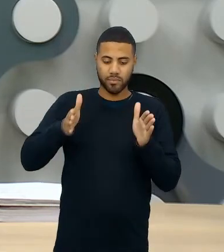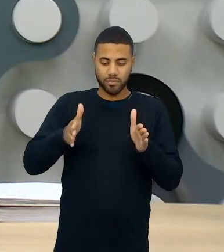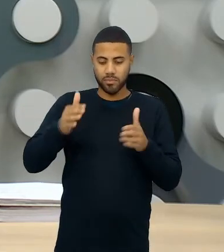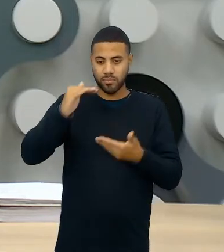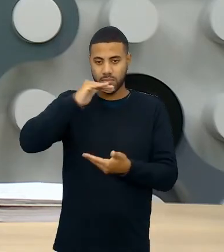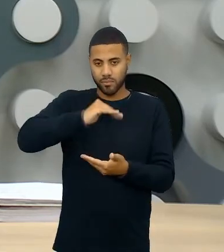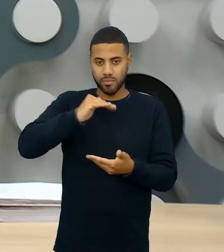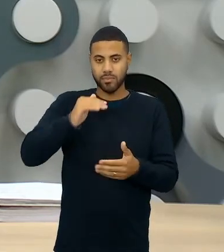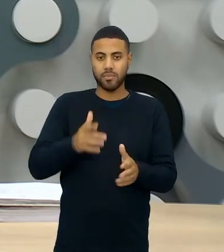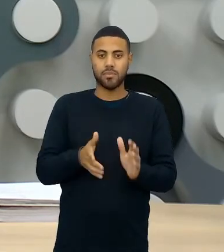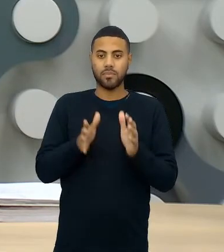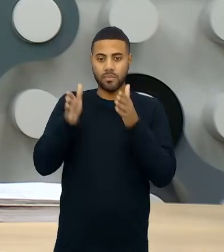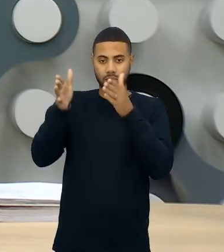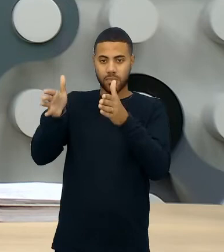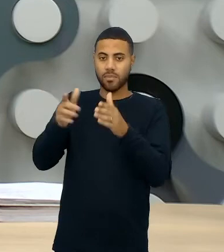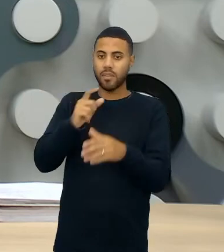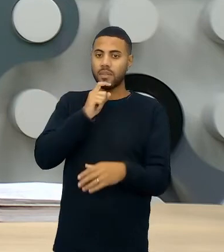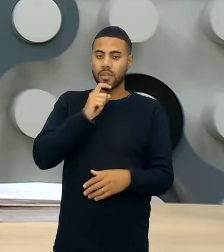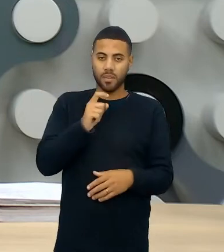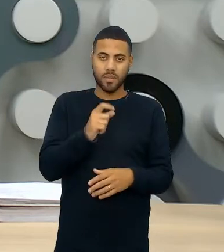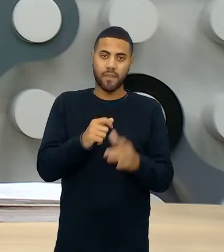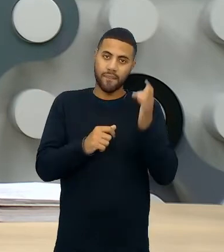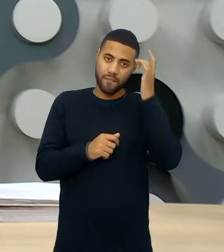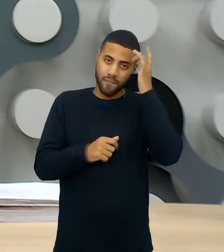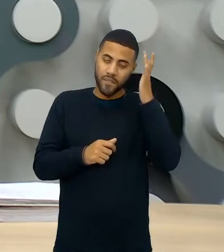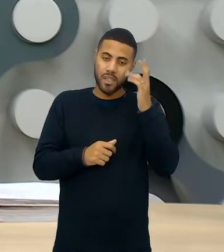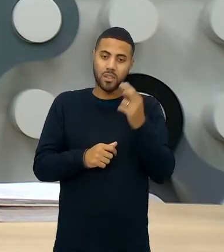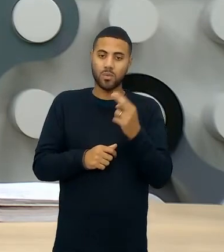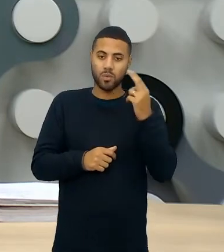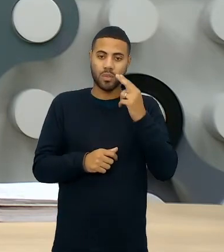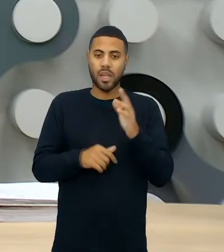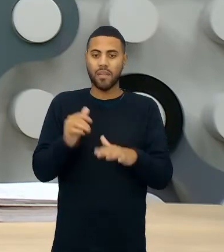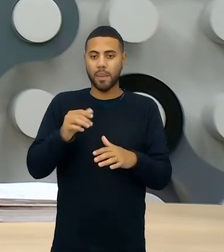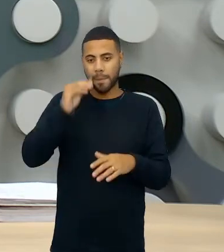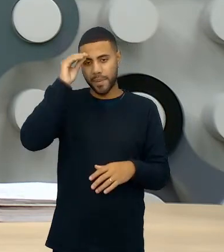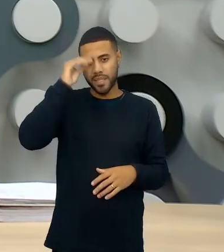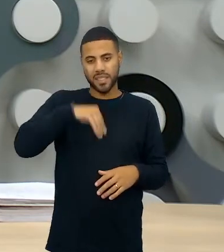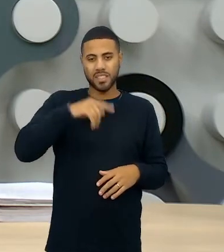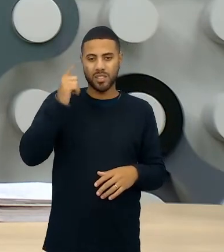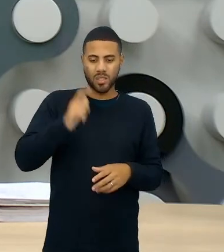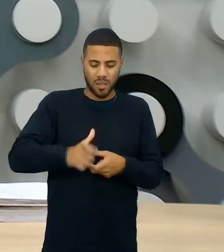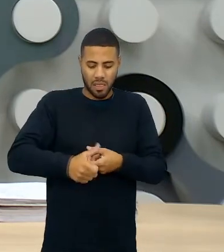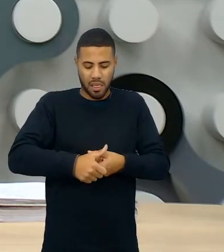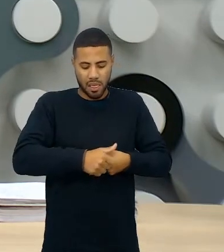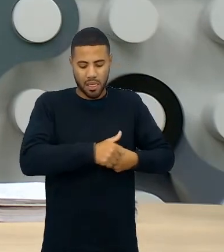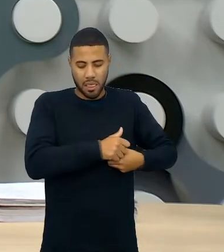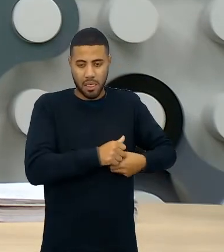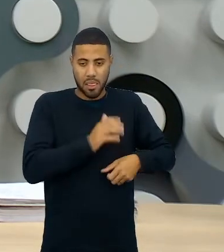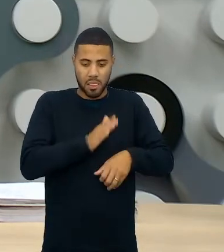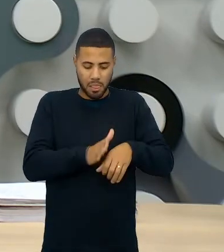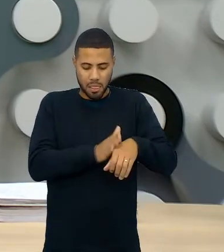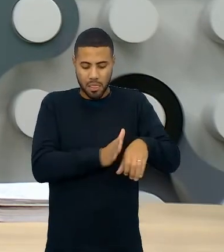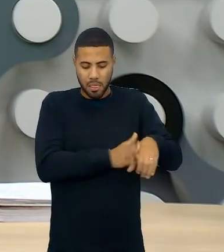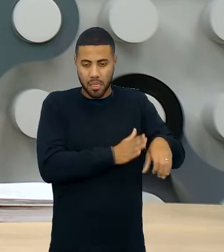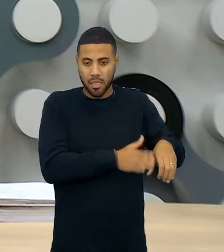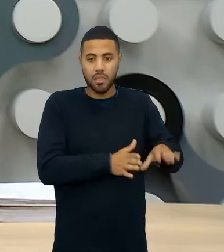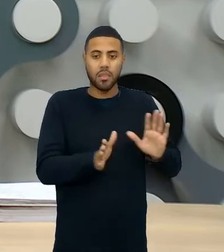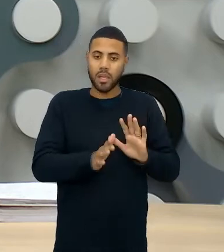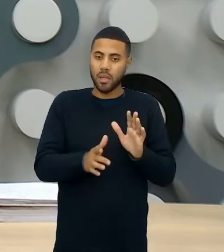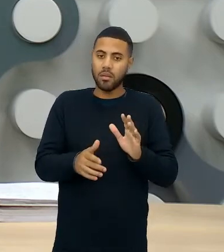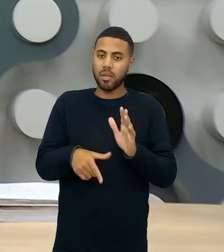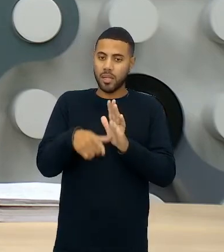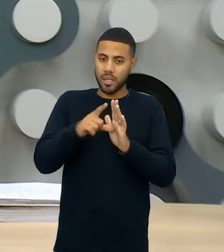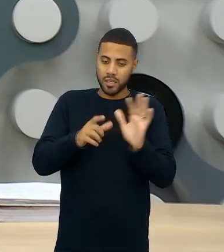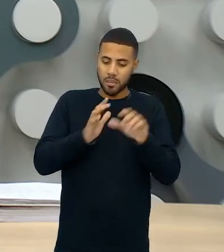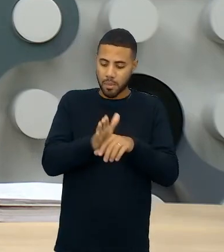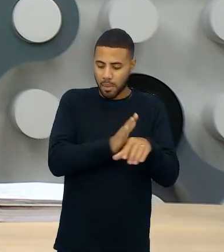o quê? Ficar mais fácil para você consumir. Né? Tem gente que tem preguiça, tem que fazer a salada, ainda tem que lavar a verdura. Não, já faz tudo de uma